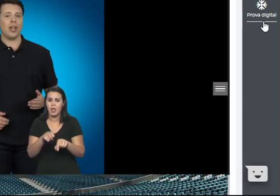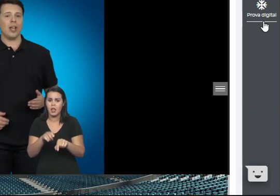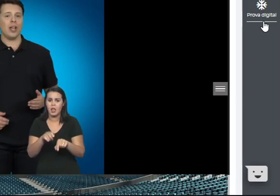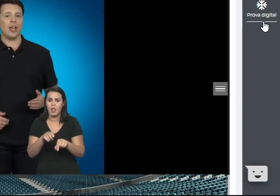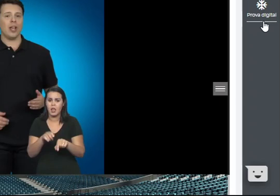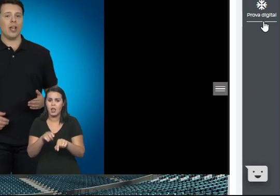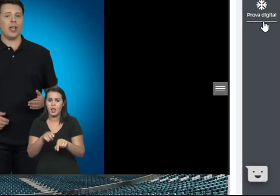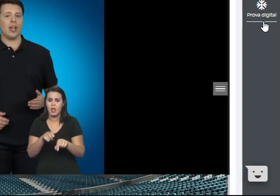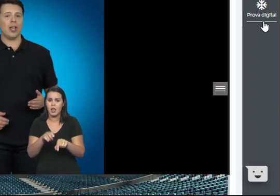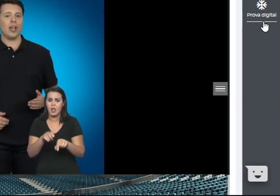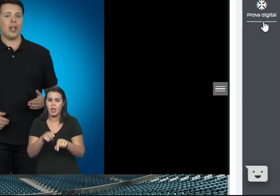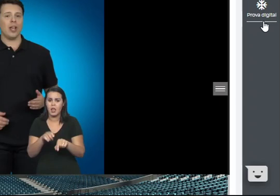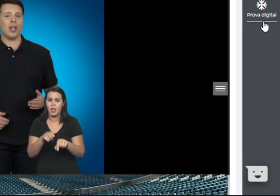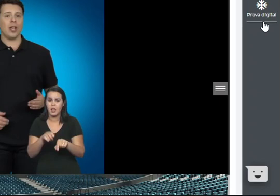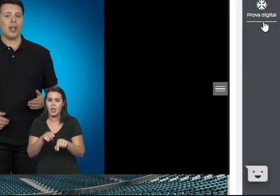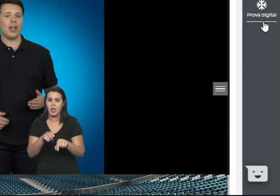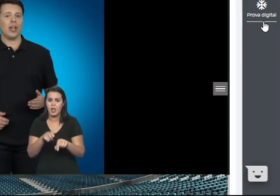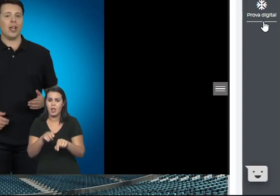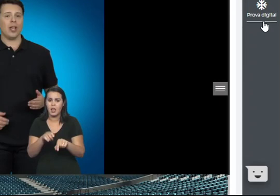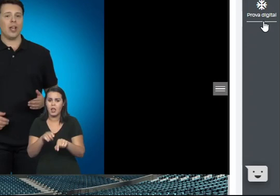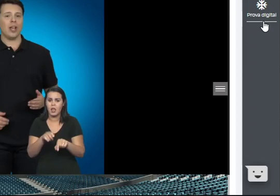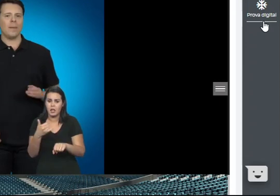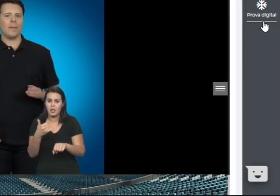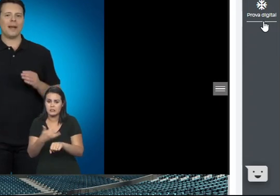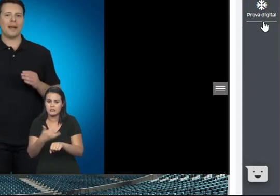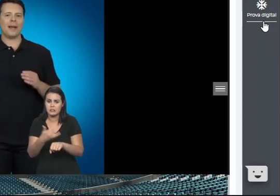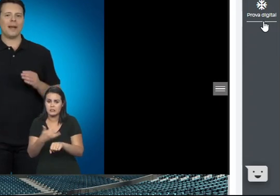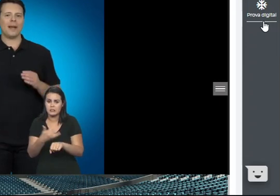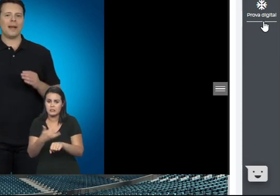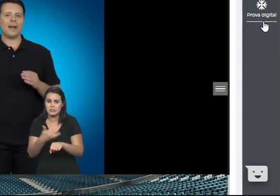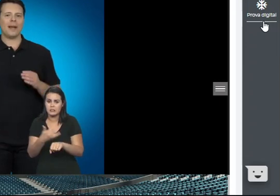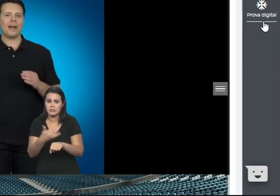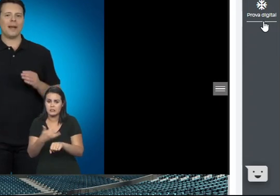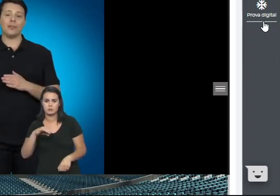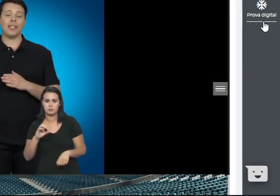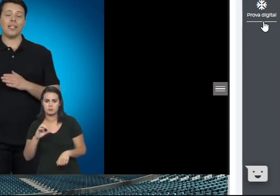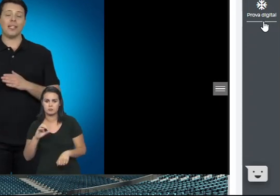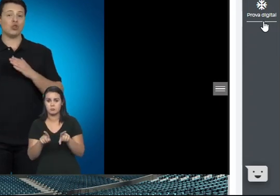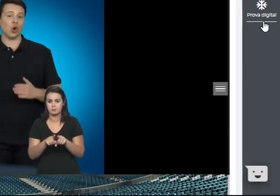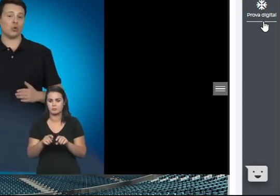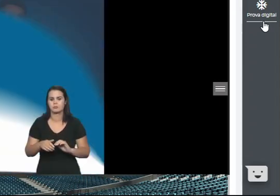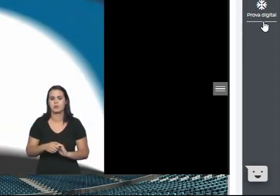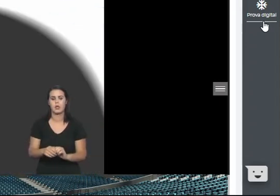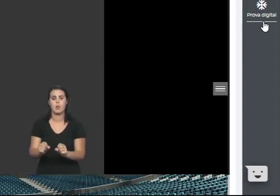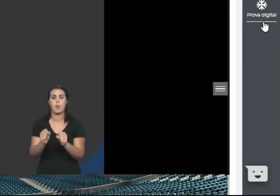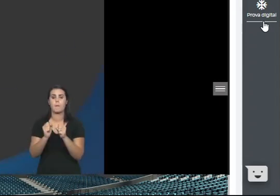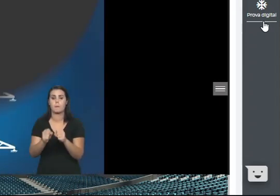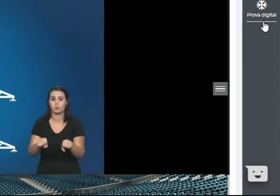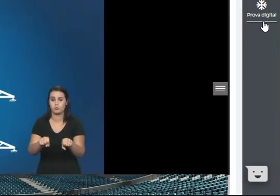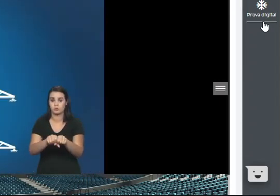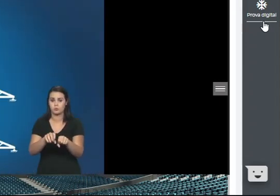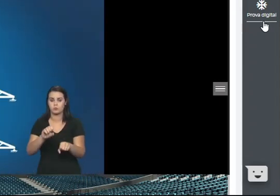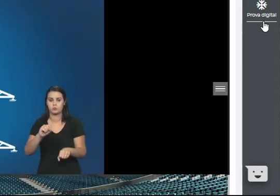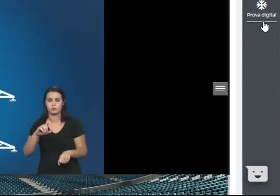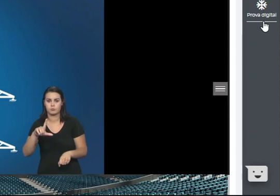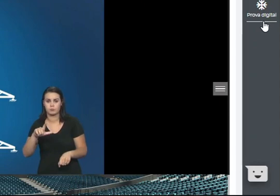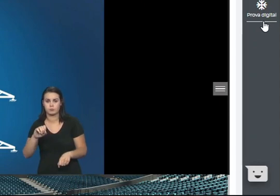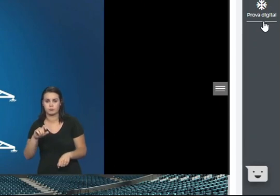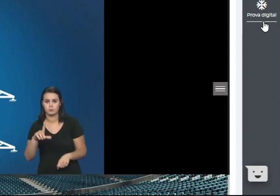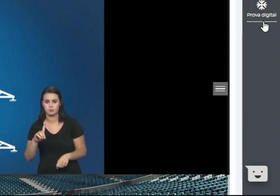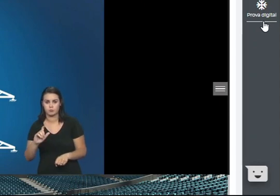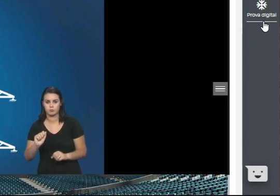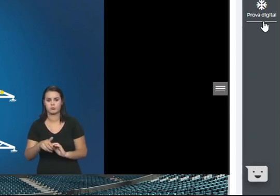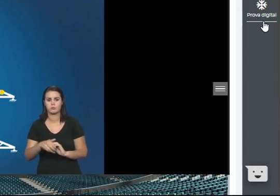podem ser de madeira, ferro, alumínio e aço, mas essas barras também podem ser unidas por solda. As conexões das treliças